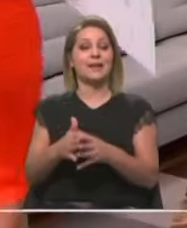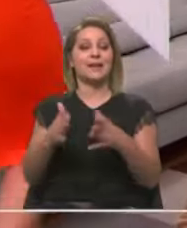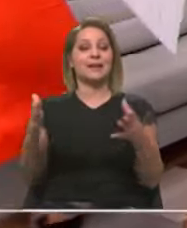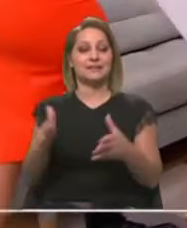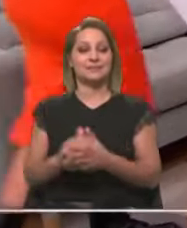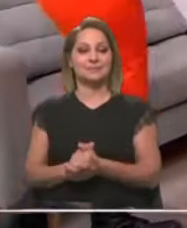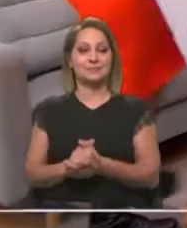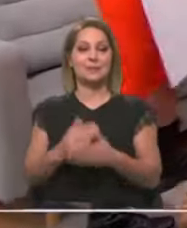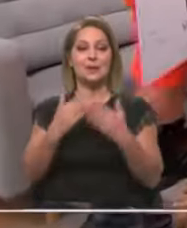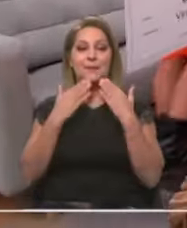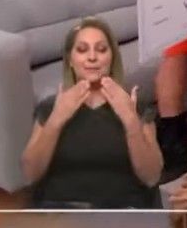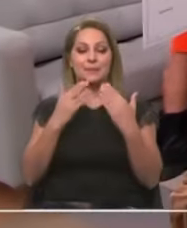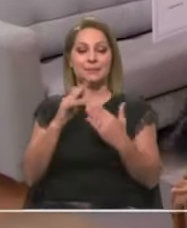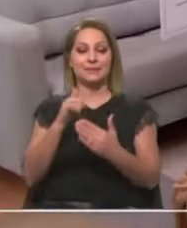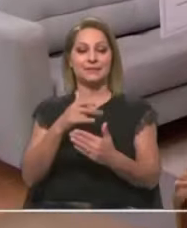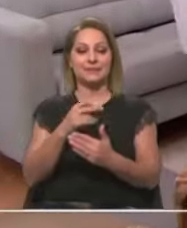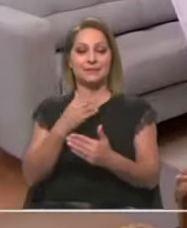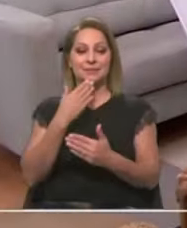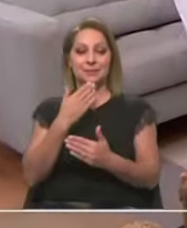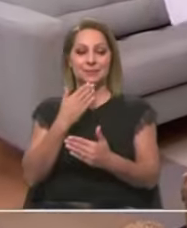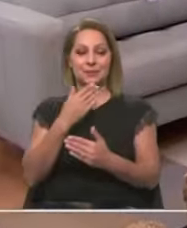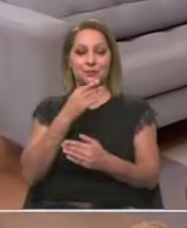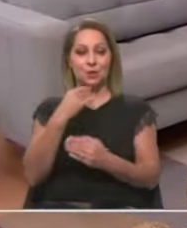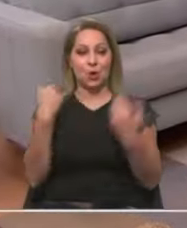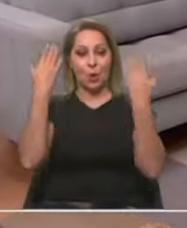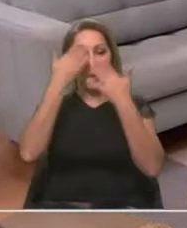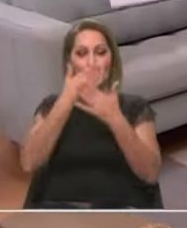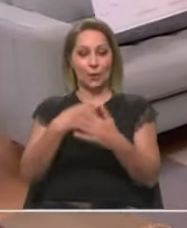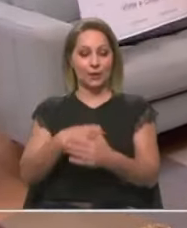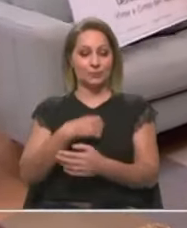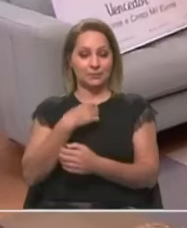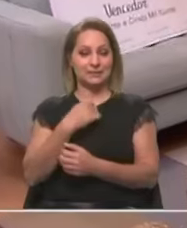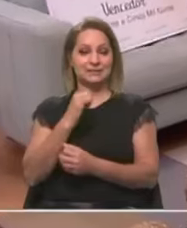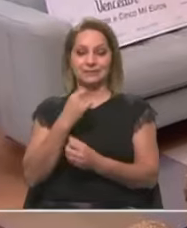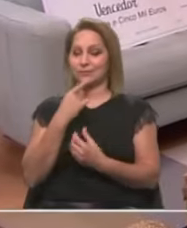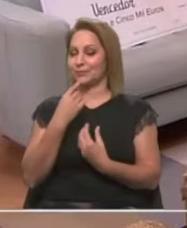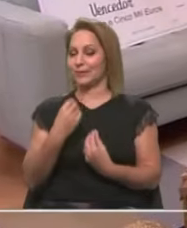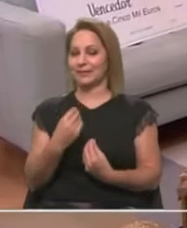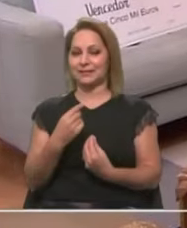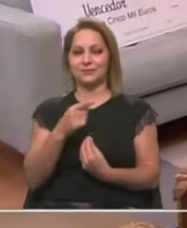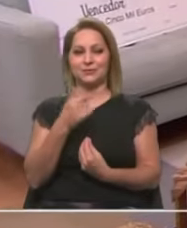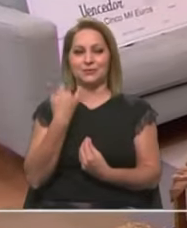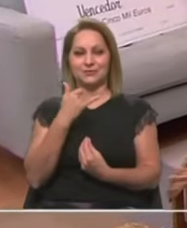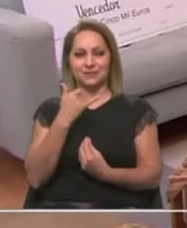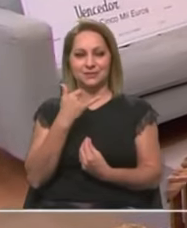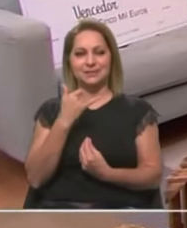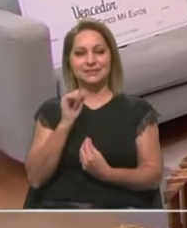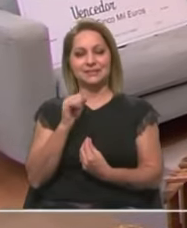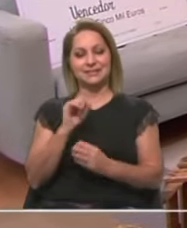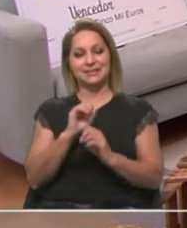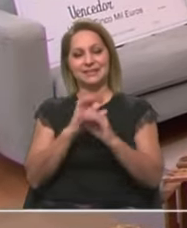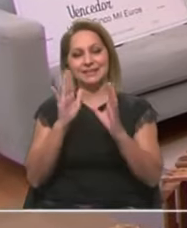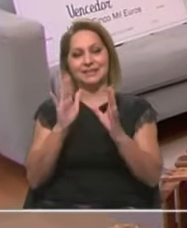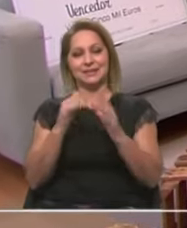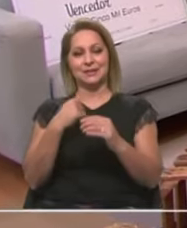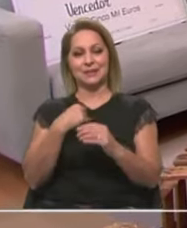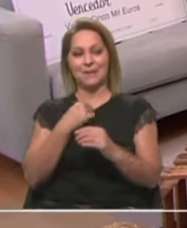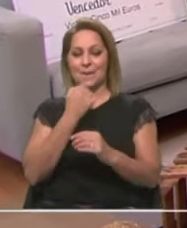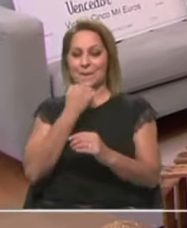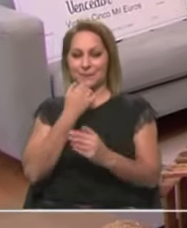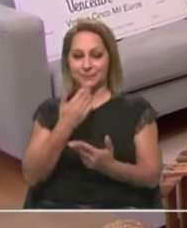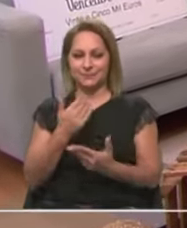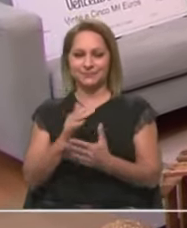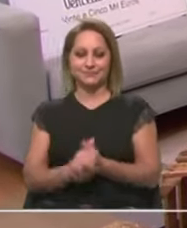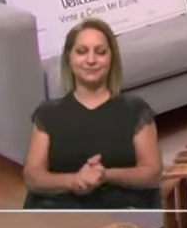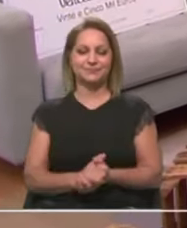Bem, Rita, parabéns. Milhão, obrigada. Que noite emocionante. Ai, foi incrível. Estás feliz? Bom. Claro, sinto-me concretizada.